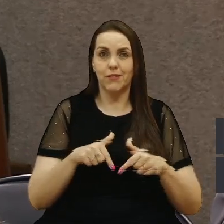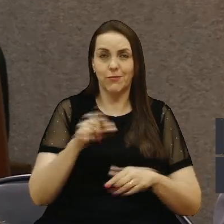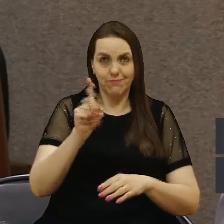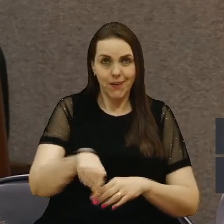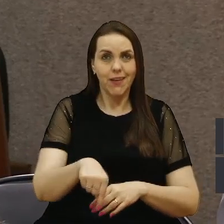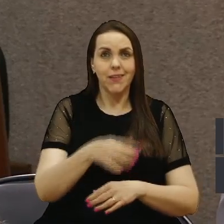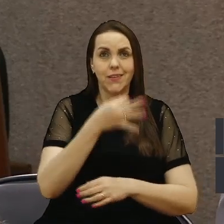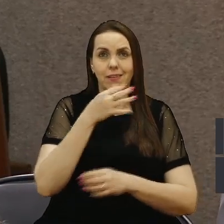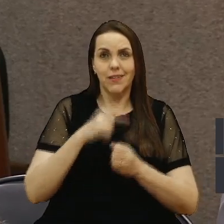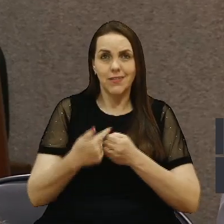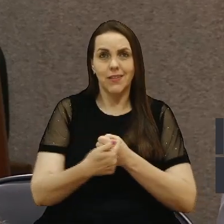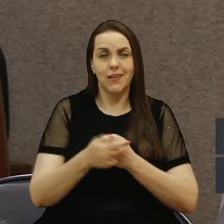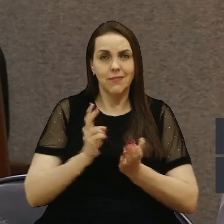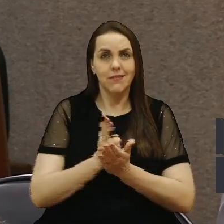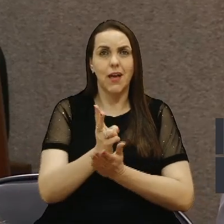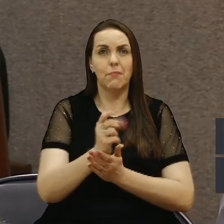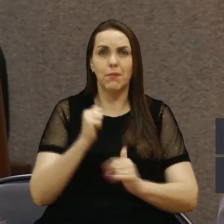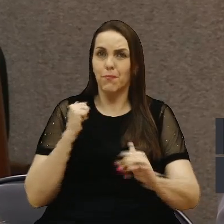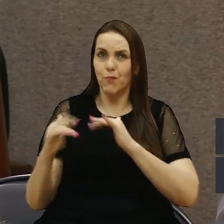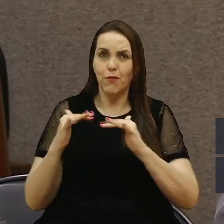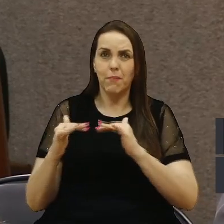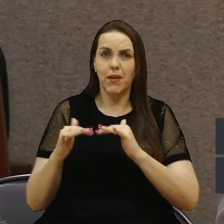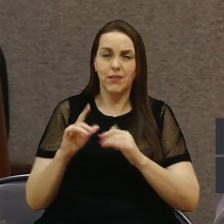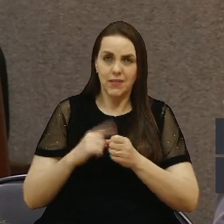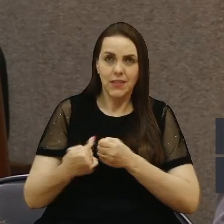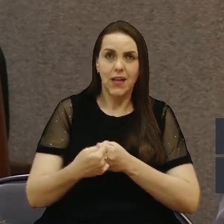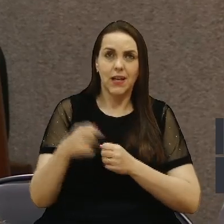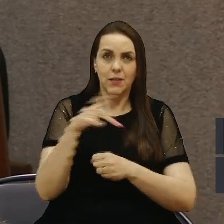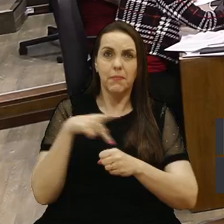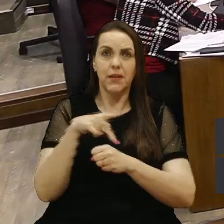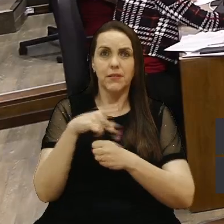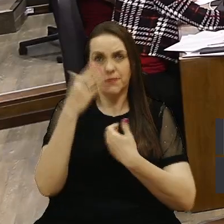que movimentam a nossa cidade e o nosso país. Muito